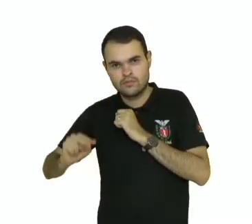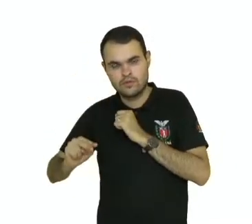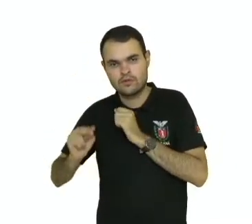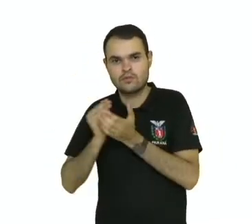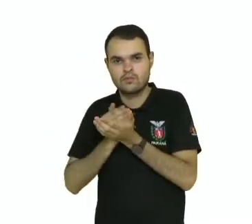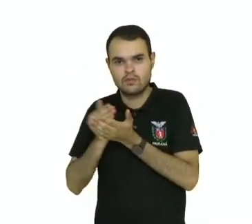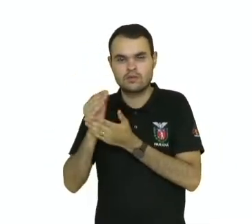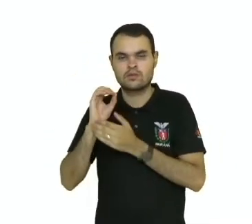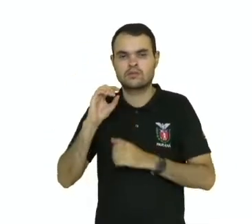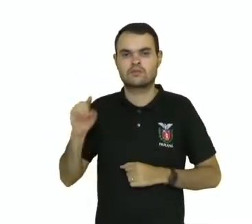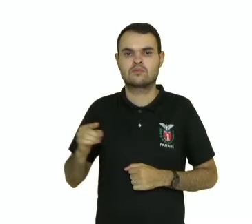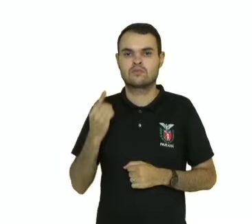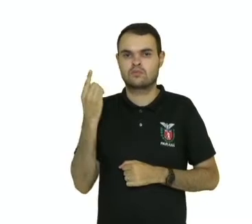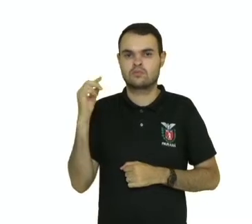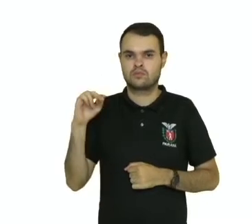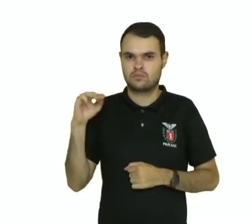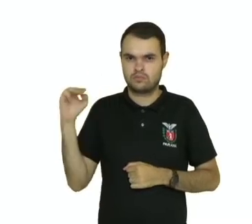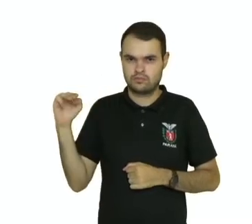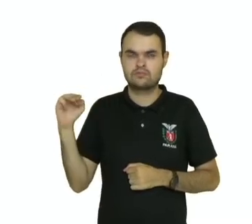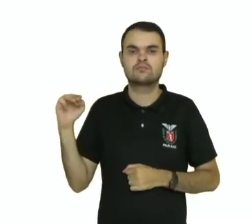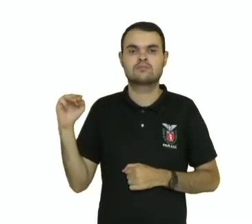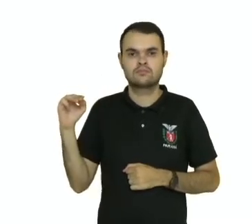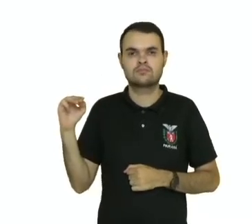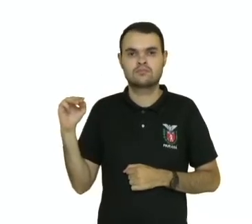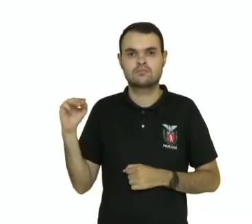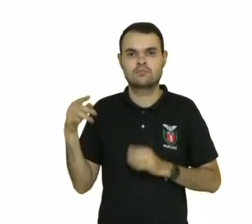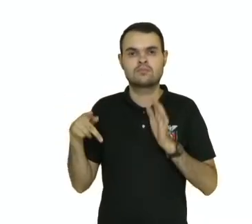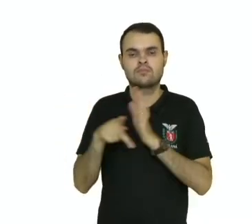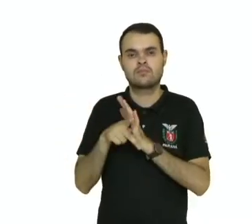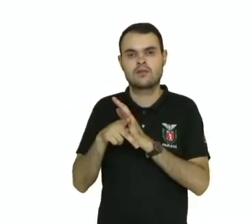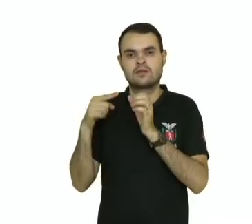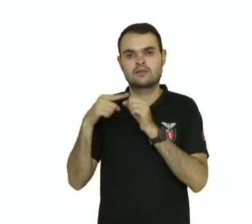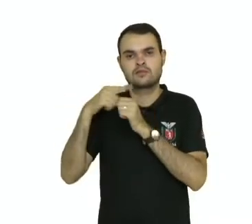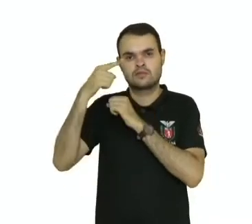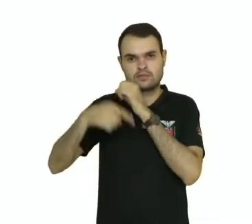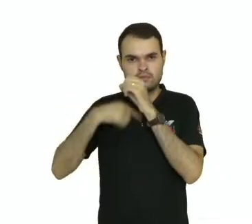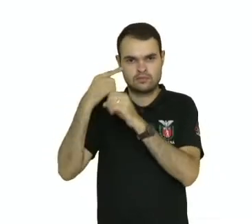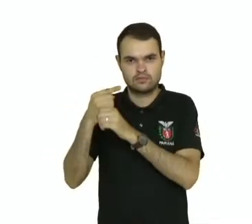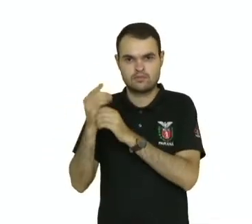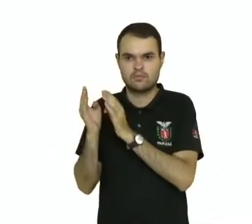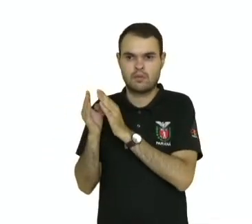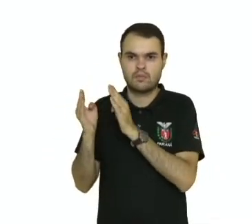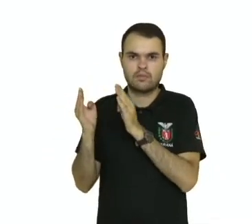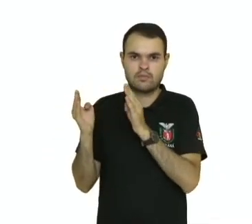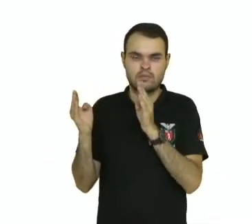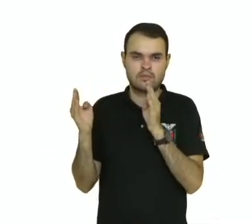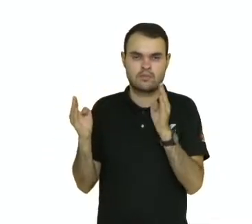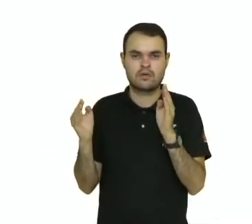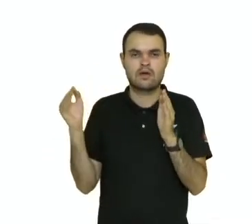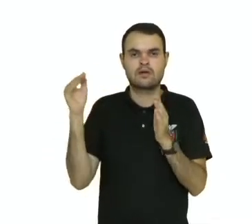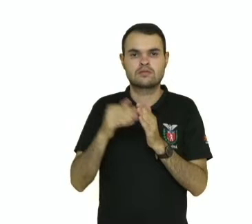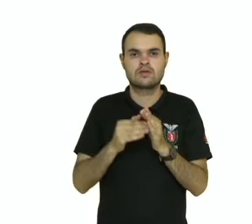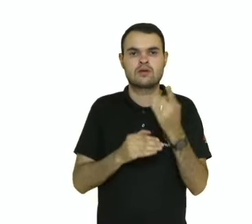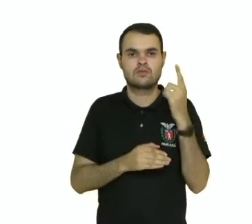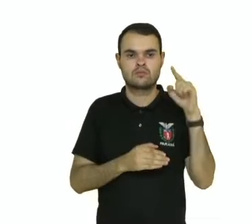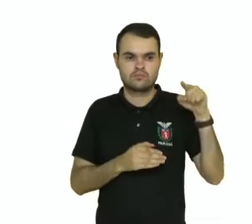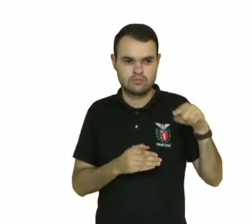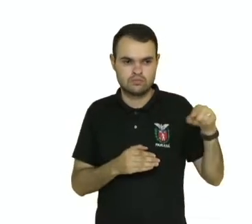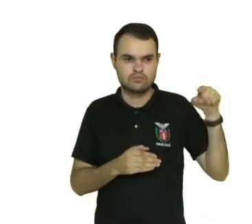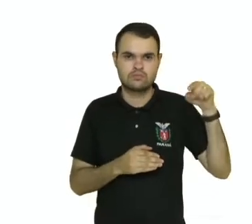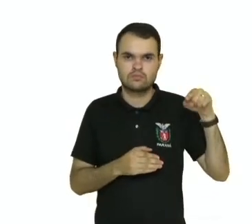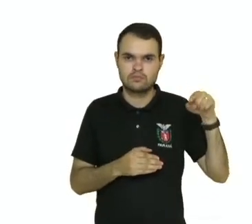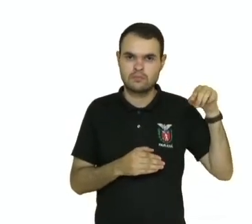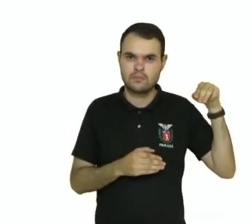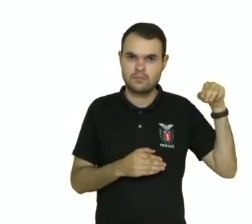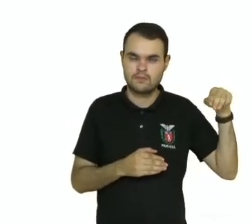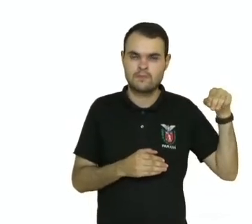começa em 0,1 nanômetro, que é o tamanho dos nossos átomos, e vai chegando até 1 micrômetro. E dentro desse espaço aqui